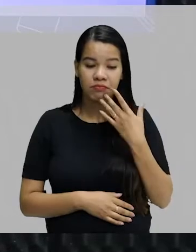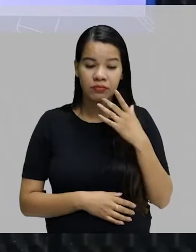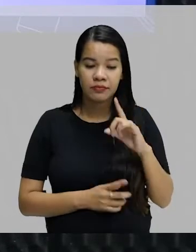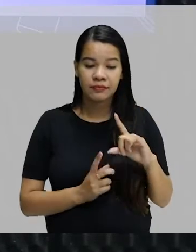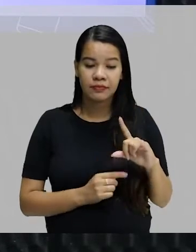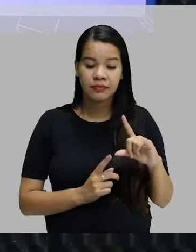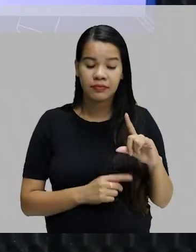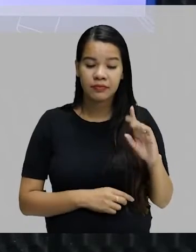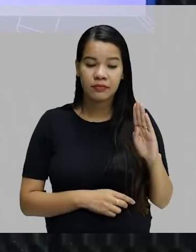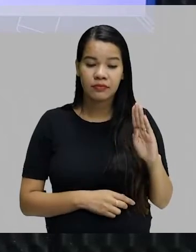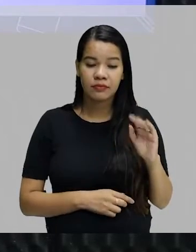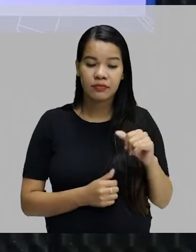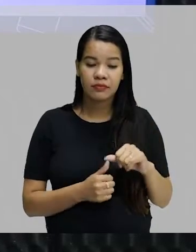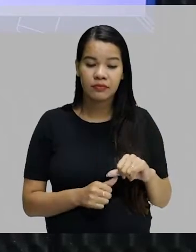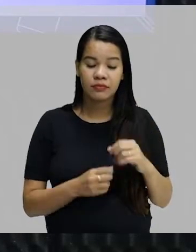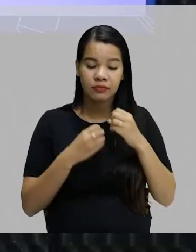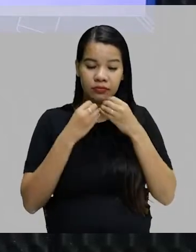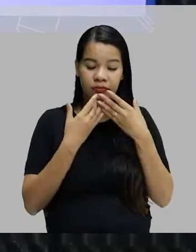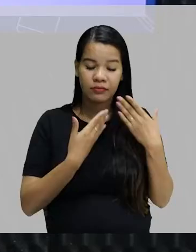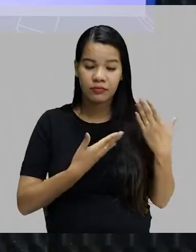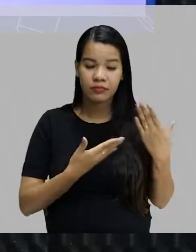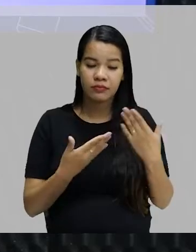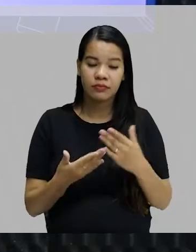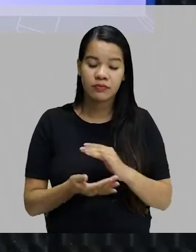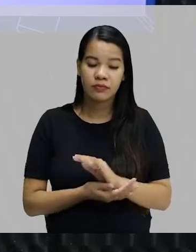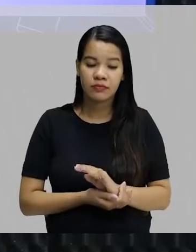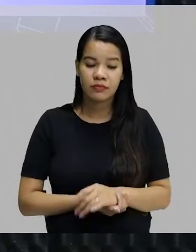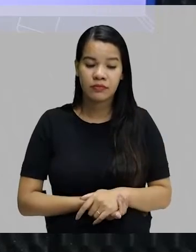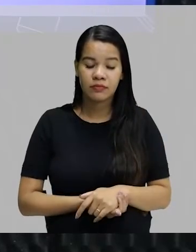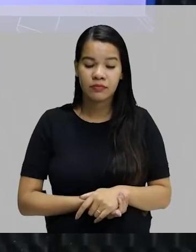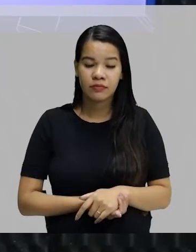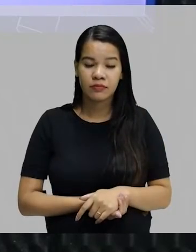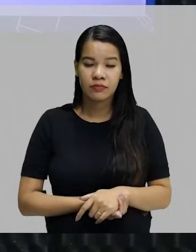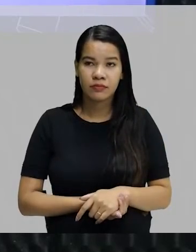B aqui está bem colocada, bem delineada.